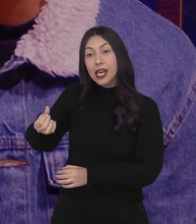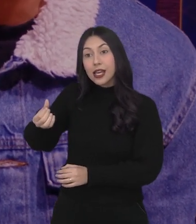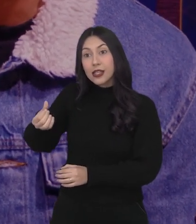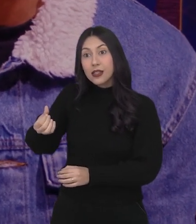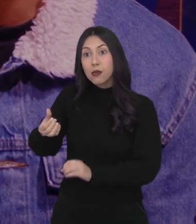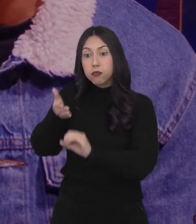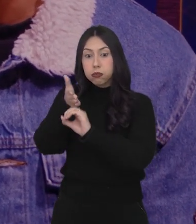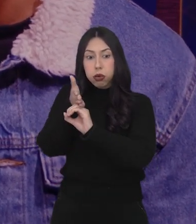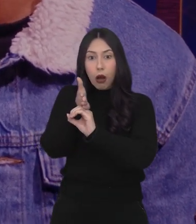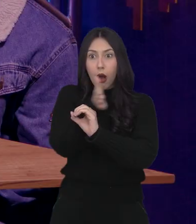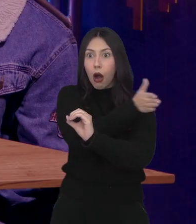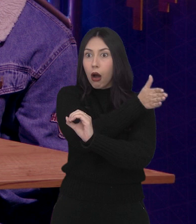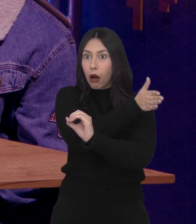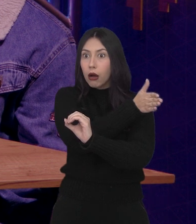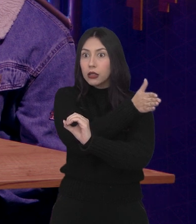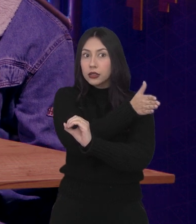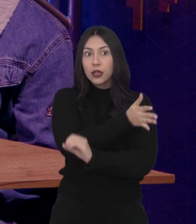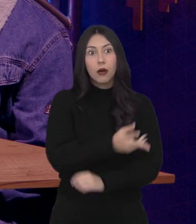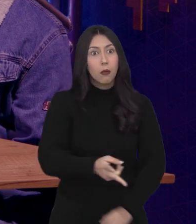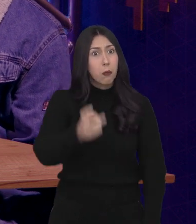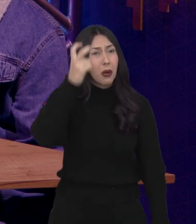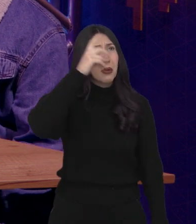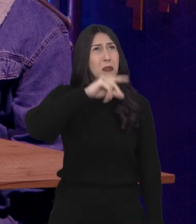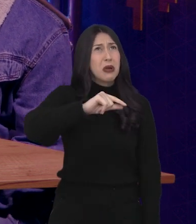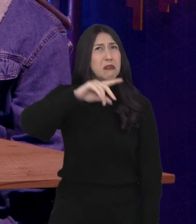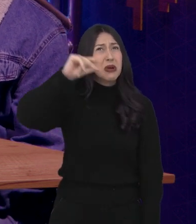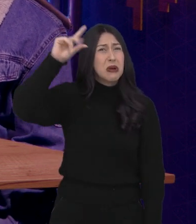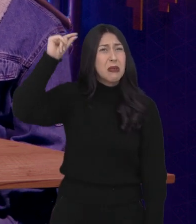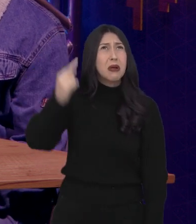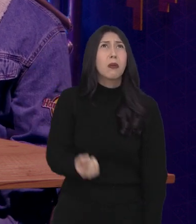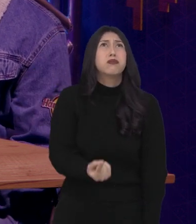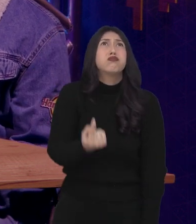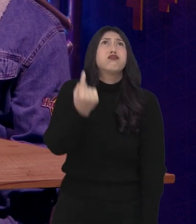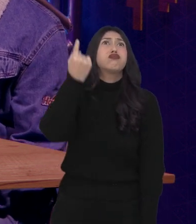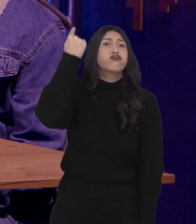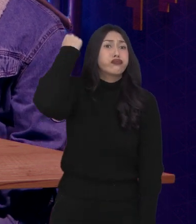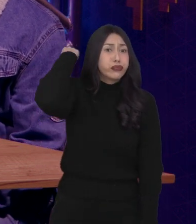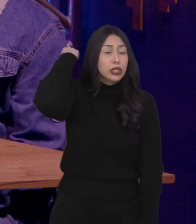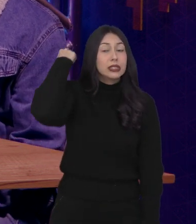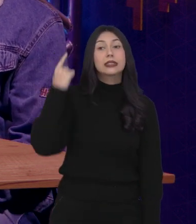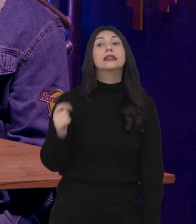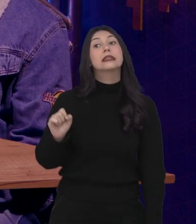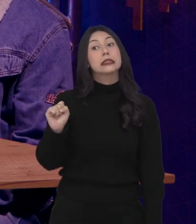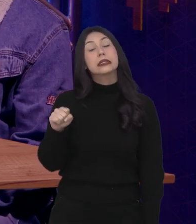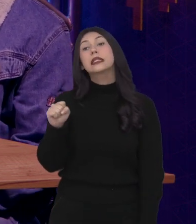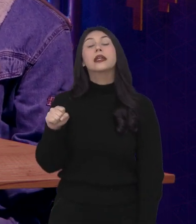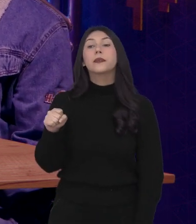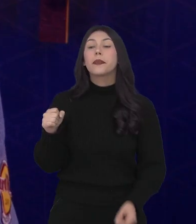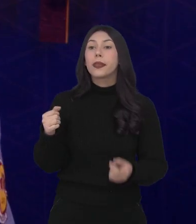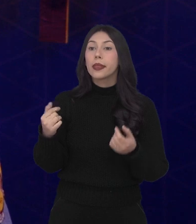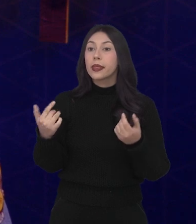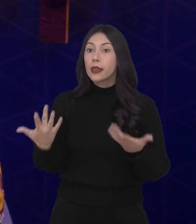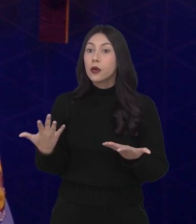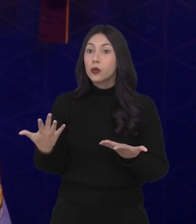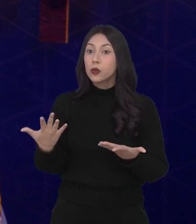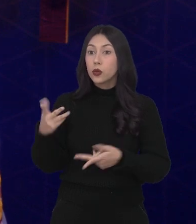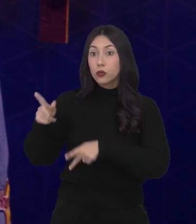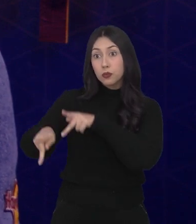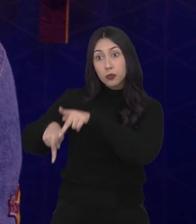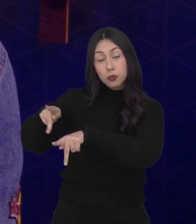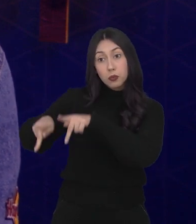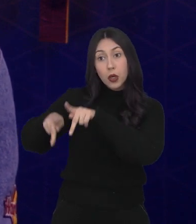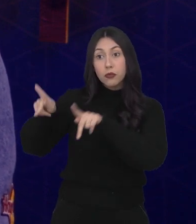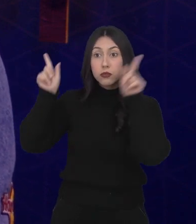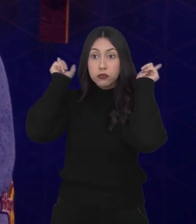de Cristo, Vic. É uma cultura muito, muito antiga mesmo, né? É, e qual é que foi? Os